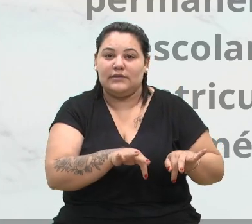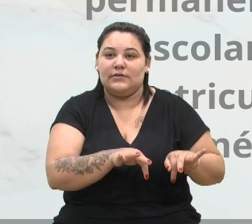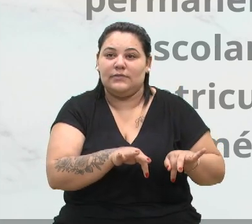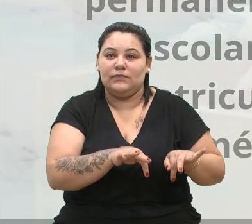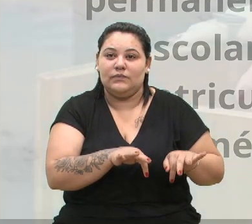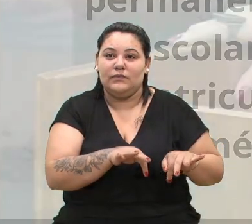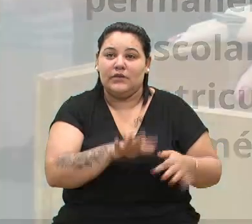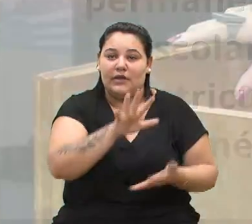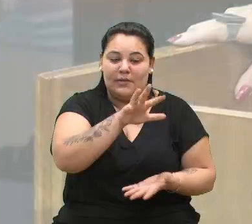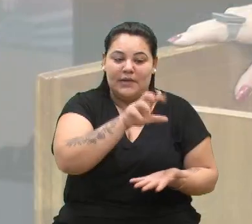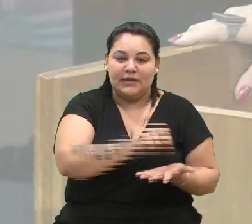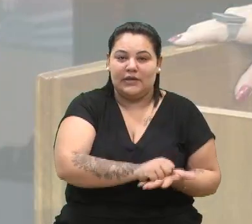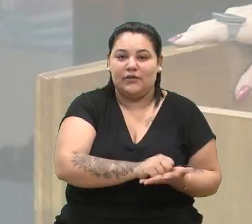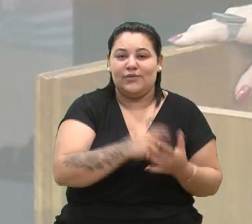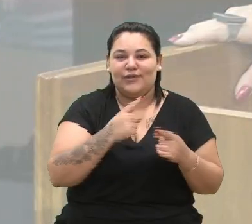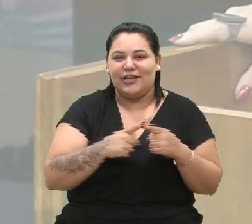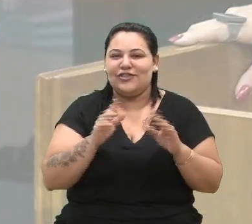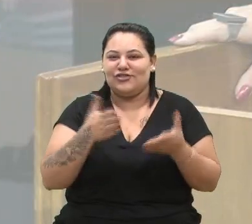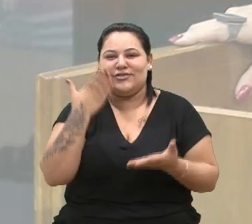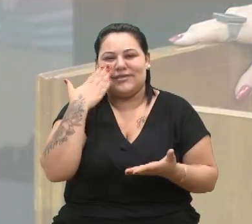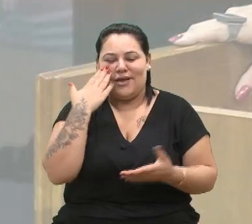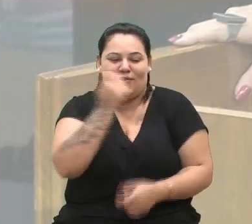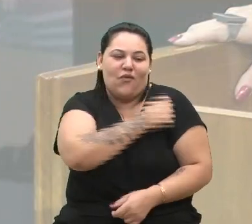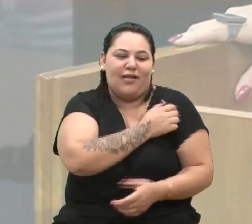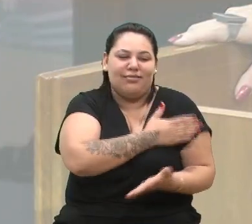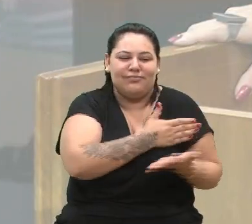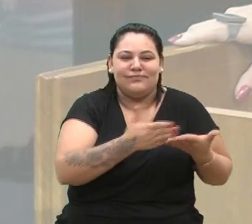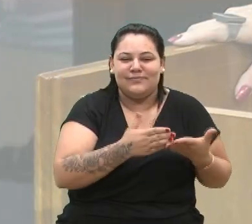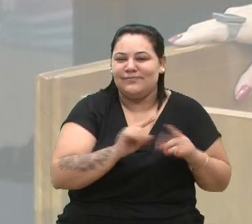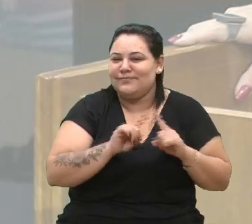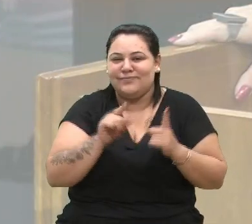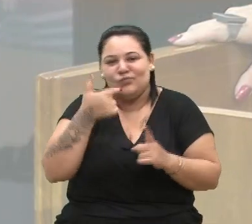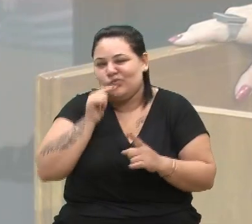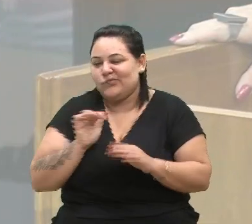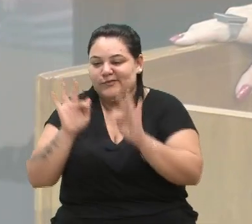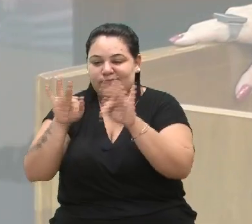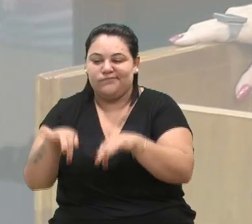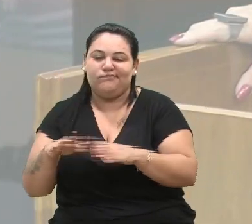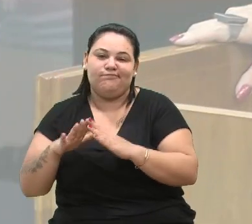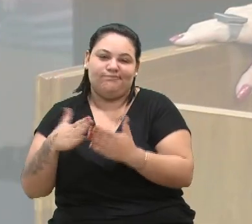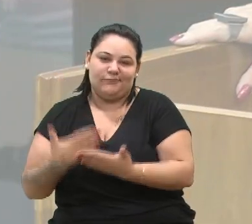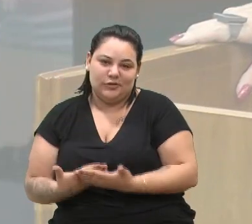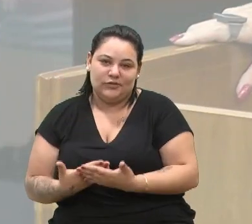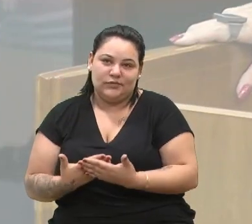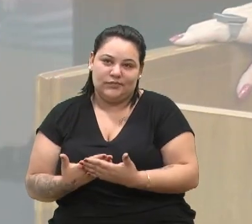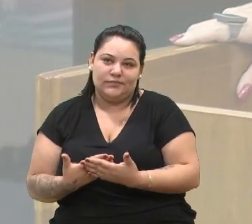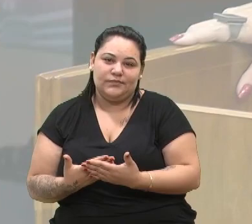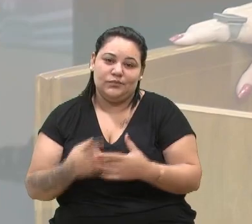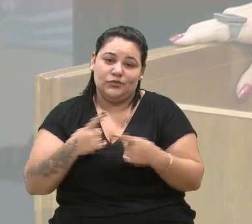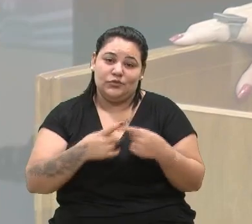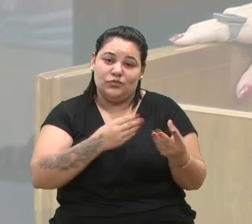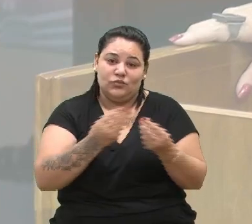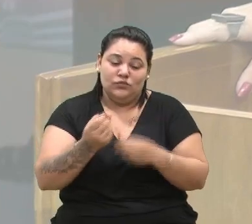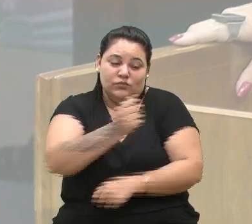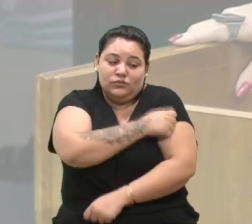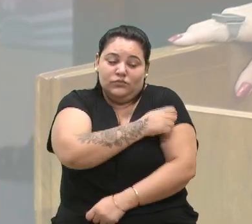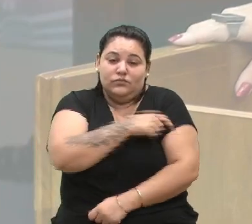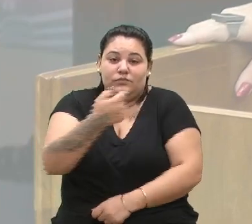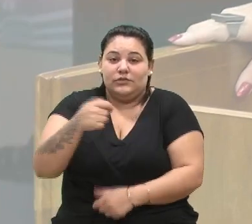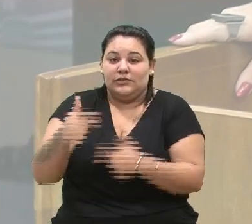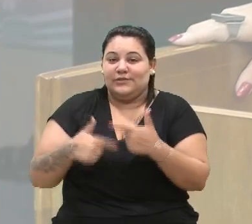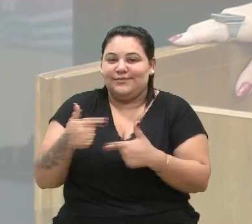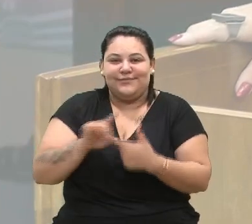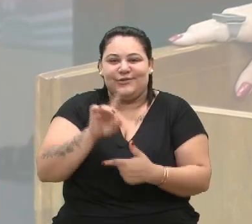gente sabe que a evasão no ensino médio é enorme, sempre foi grande no país, muita gente tem que trabalhar, não